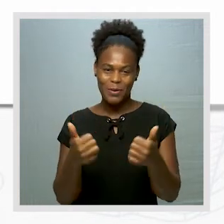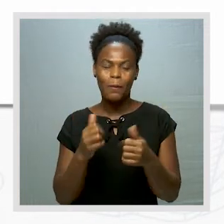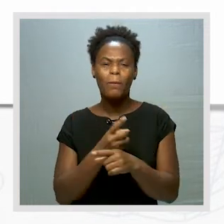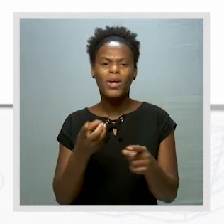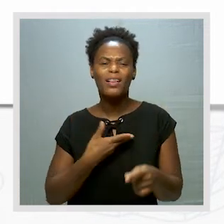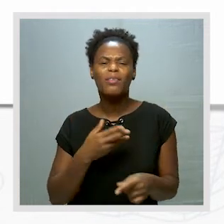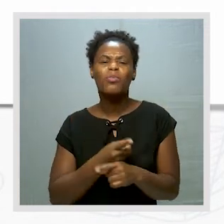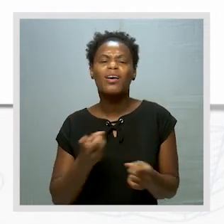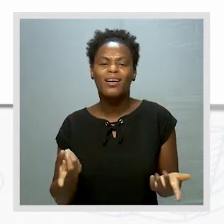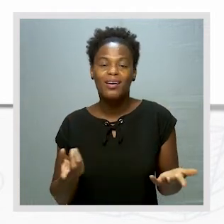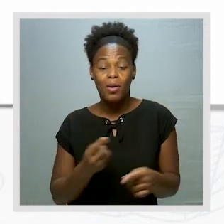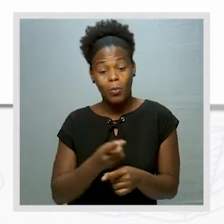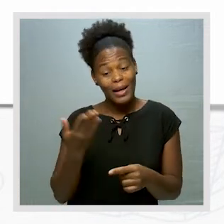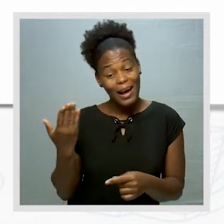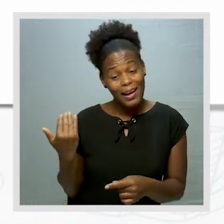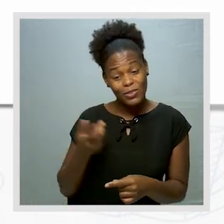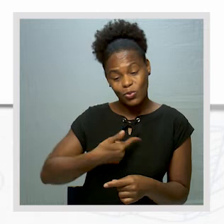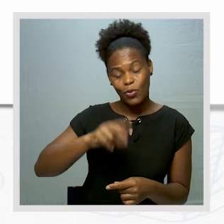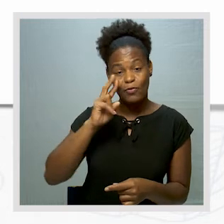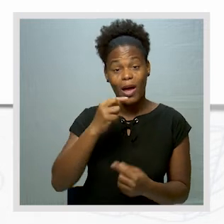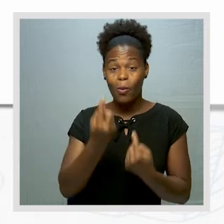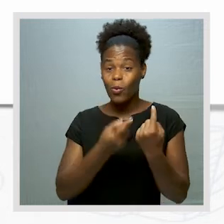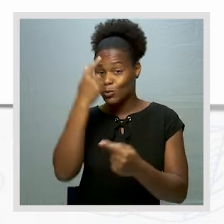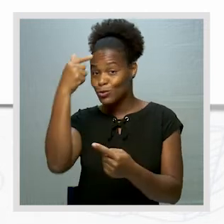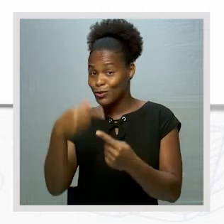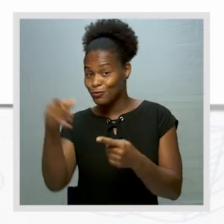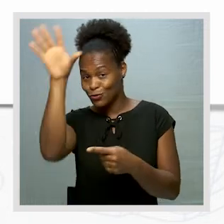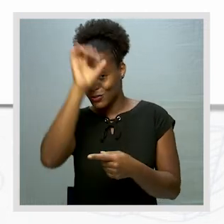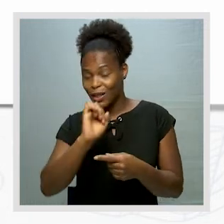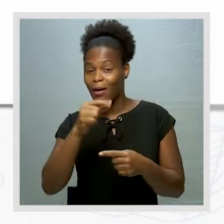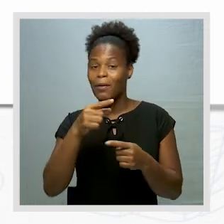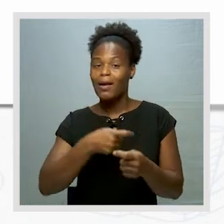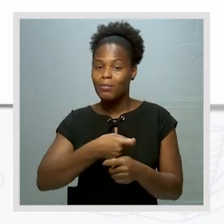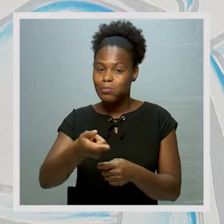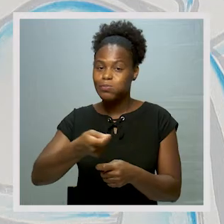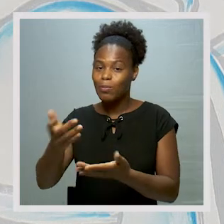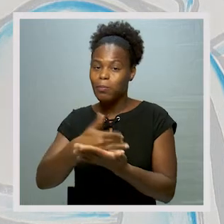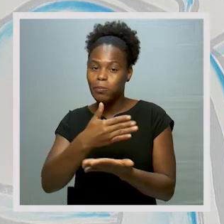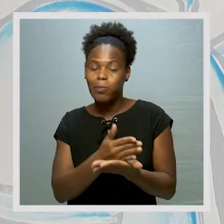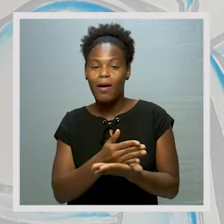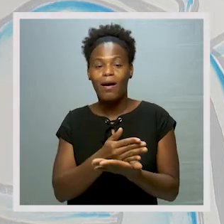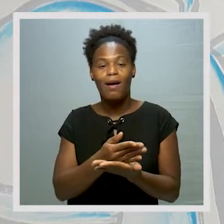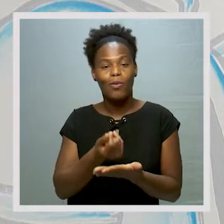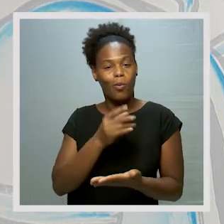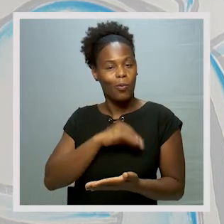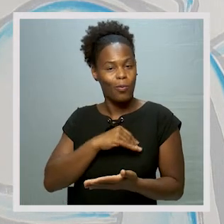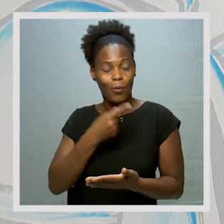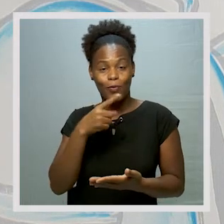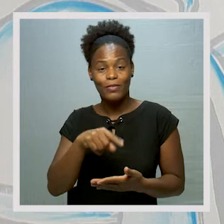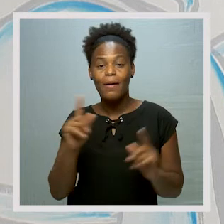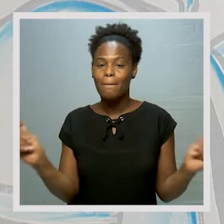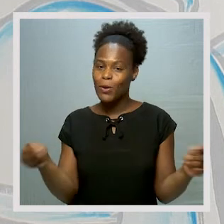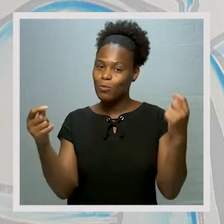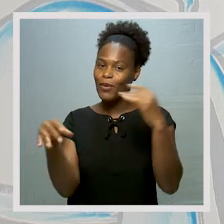certo? Por que é a opção D? Porque nós vimos que um dos objetivos do Estado na redistribuição do rendimento